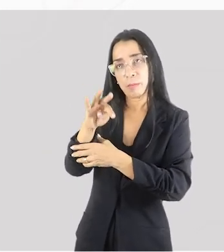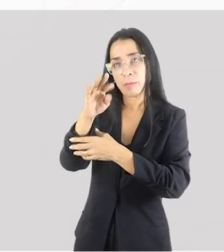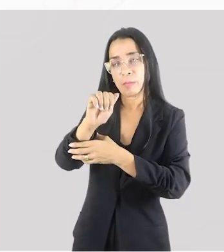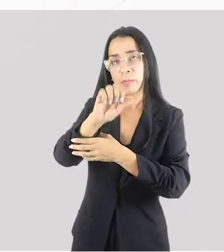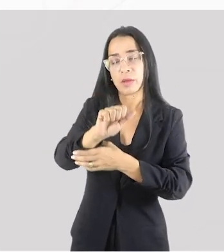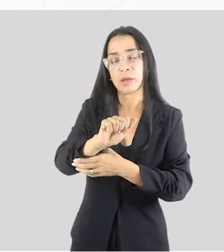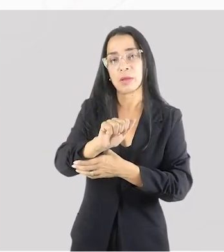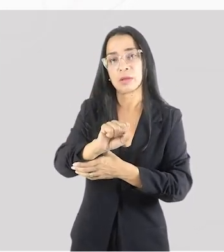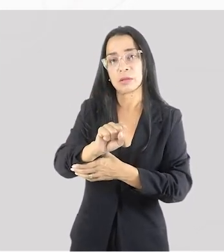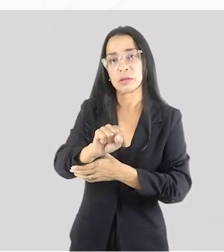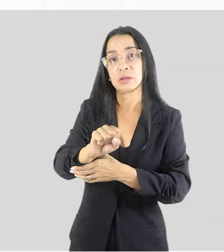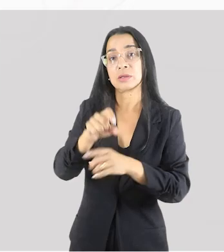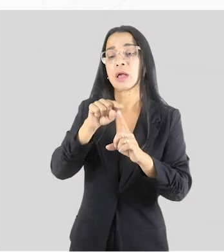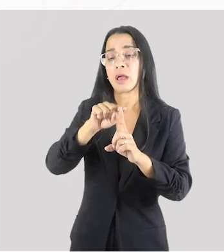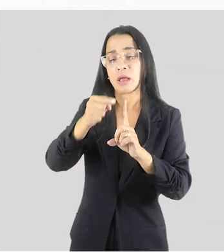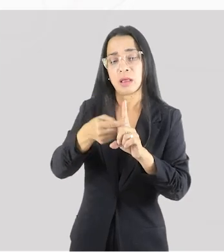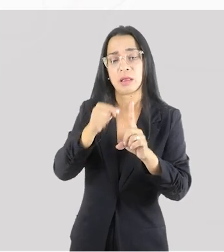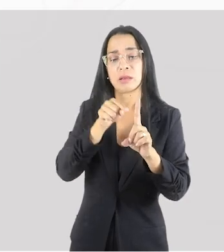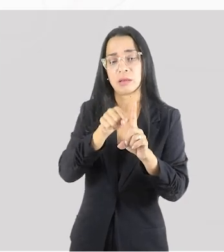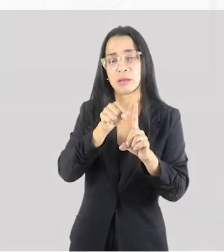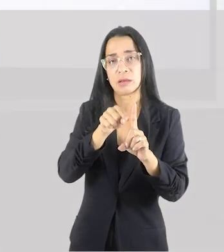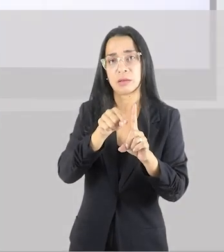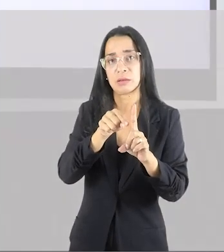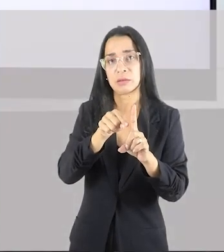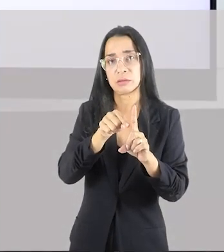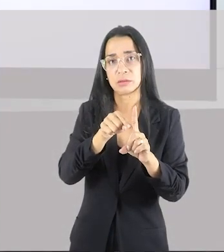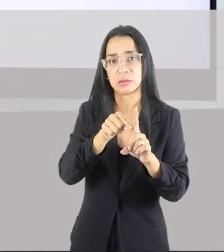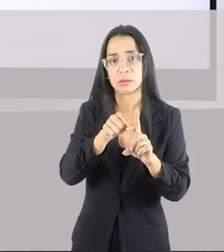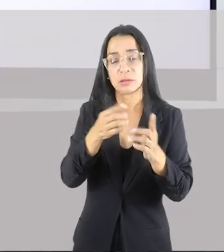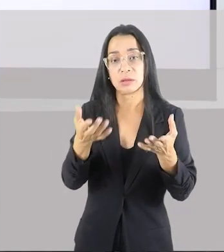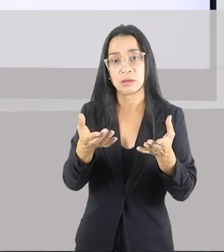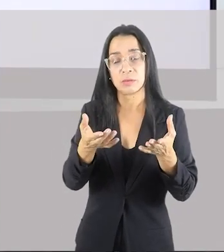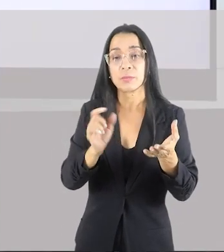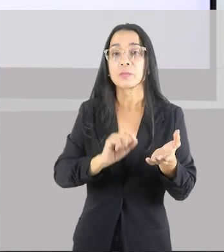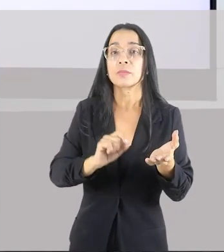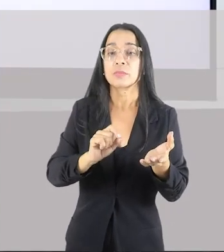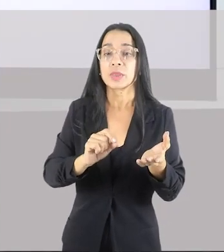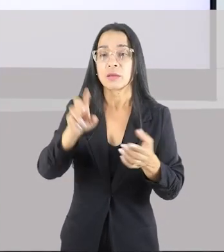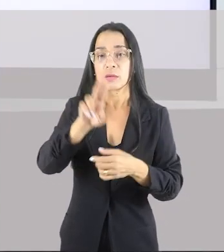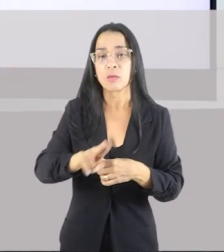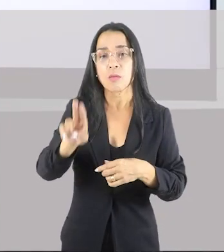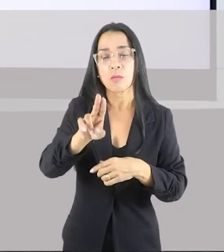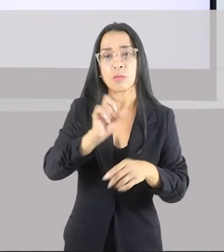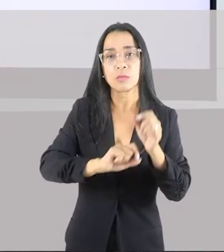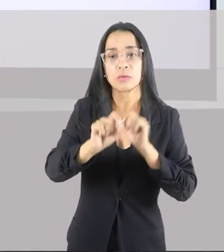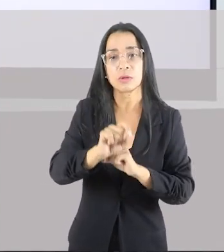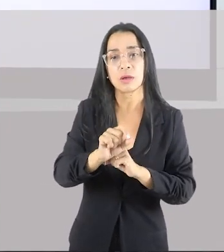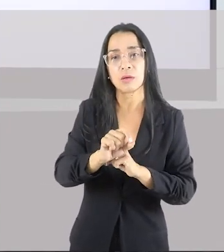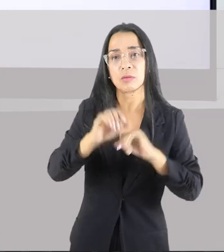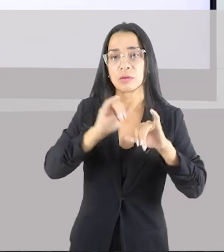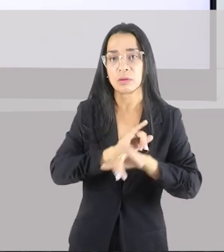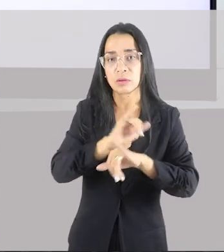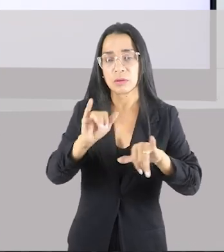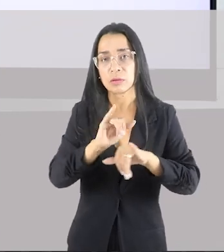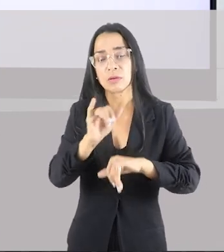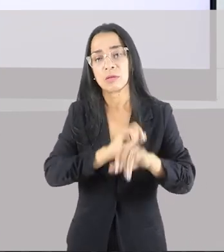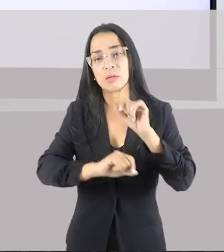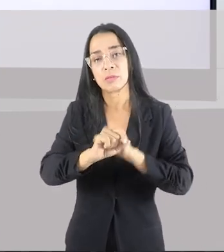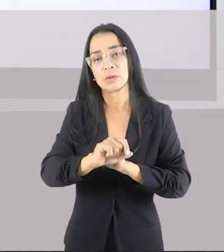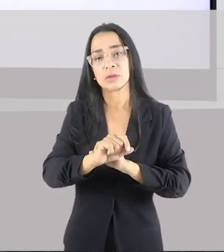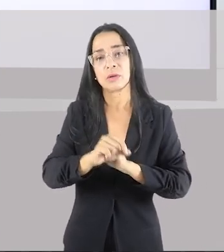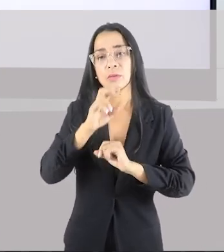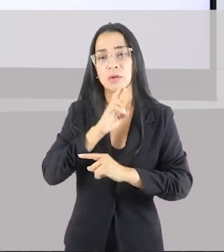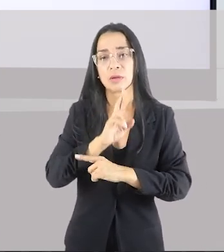quando é um feto, né, ainda quando está dentro do útero da mãe. Então a gente vai utilizar essa informação, né,